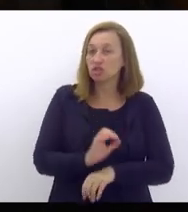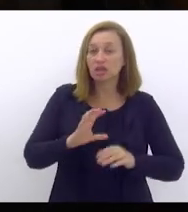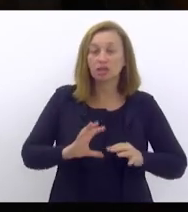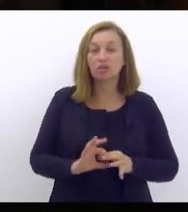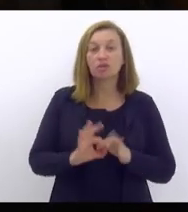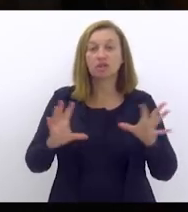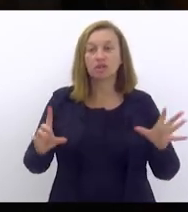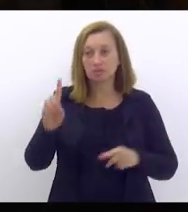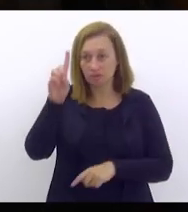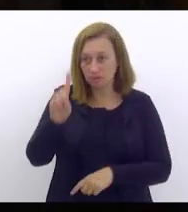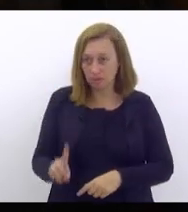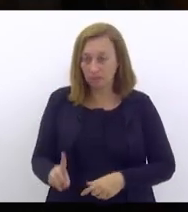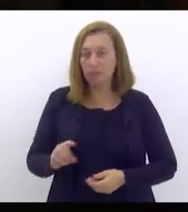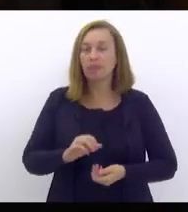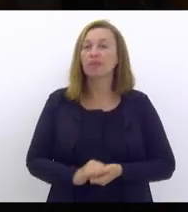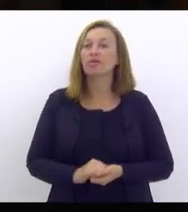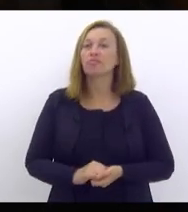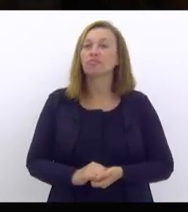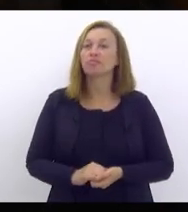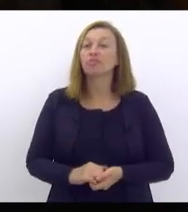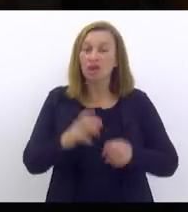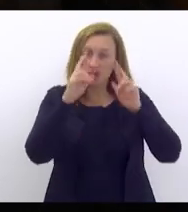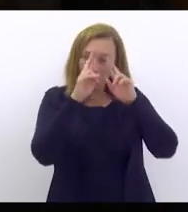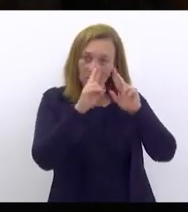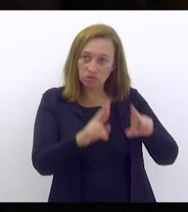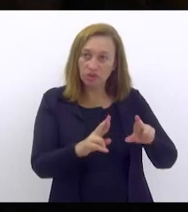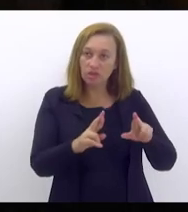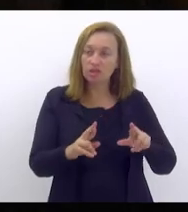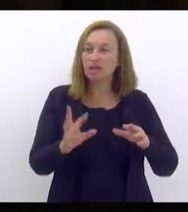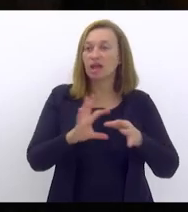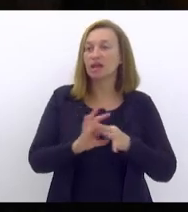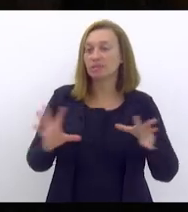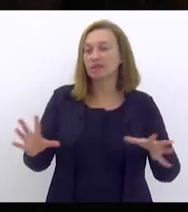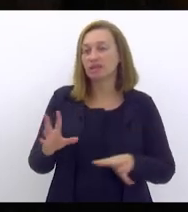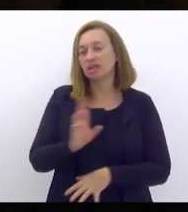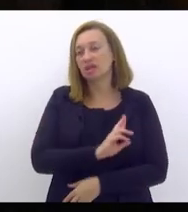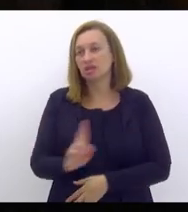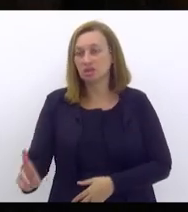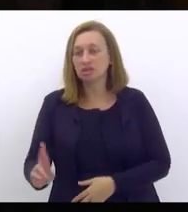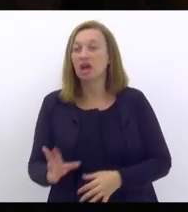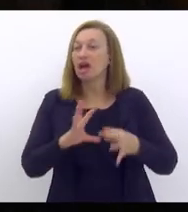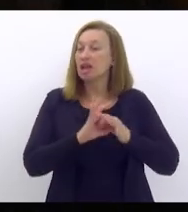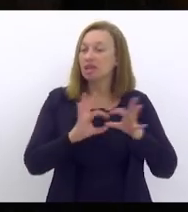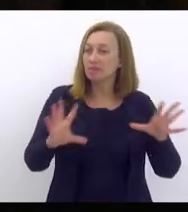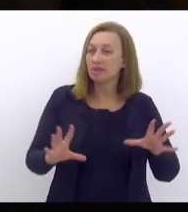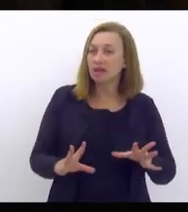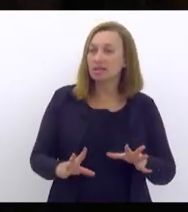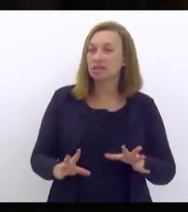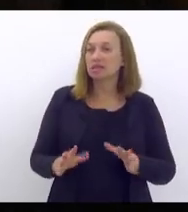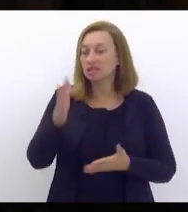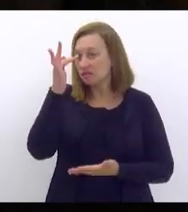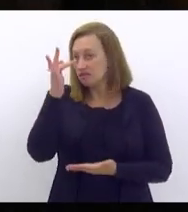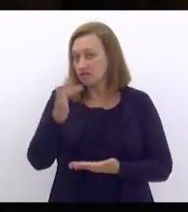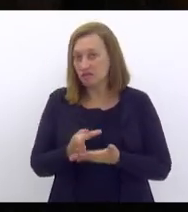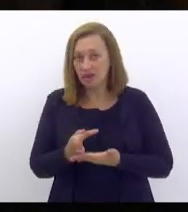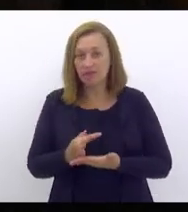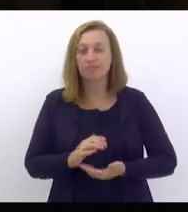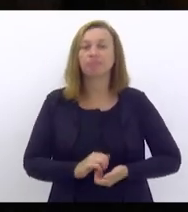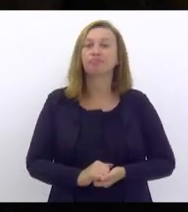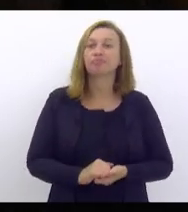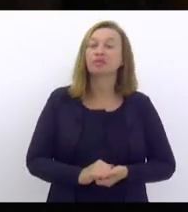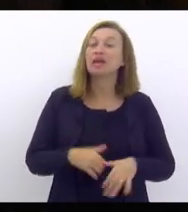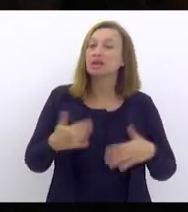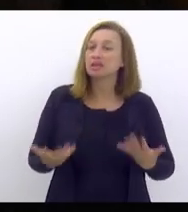um Estado laico também diz respeito à liberdade religiosa, à liberdade de credo, de crença. Então,